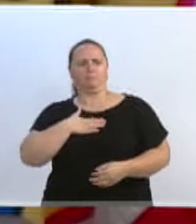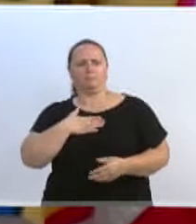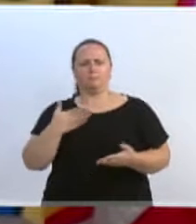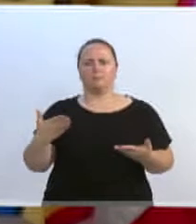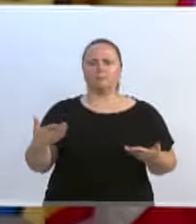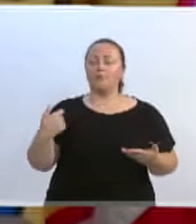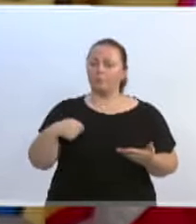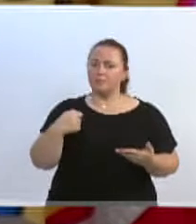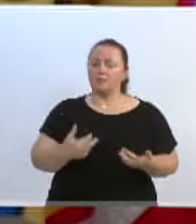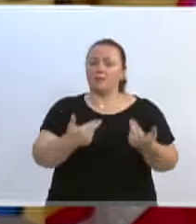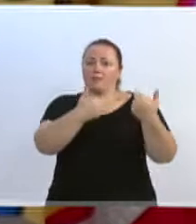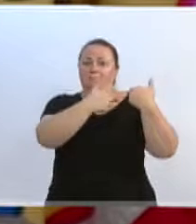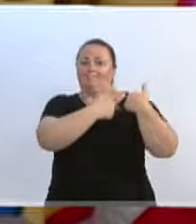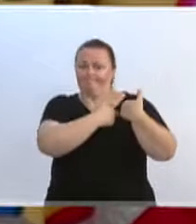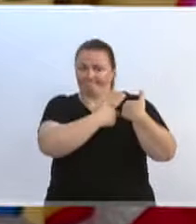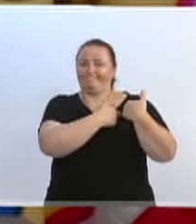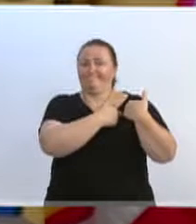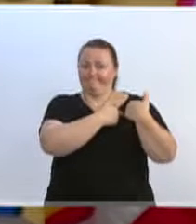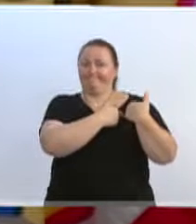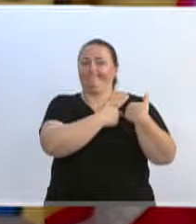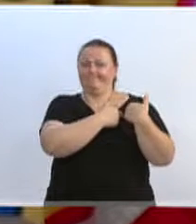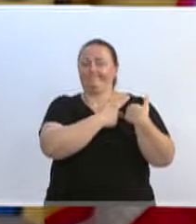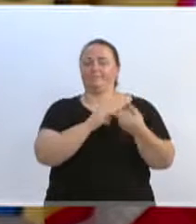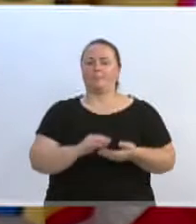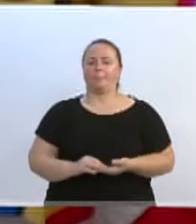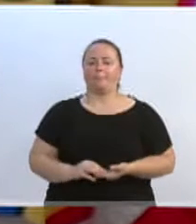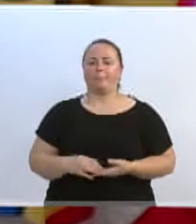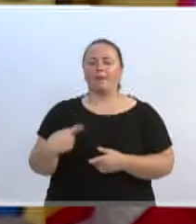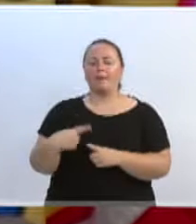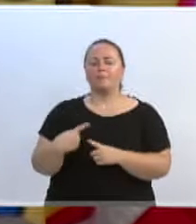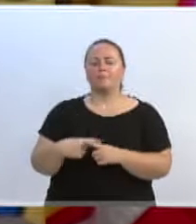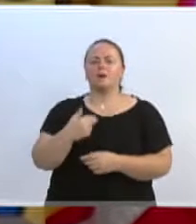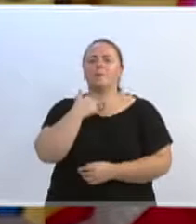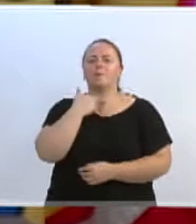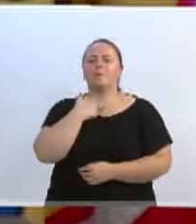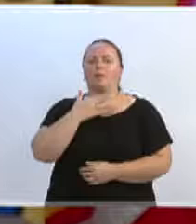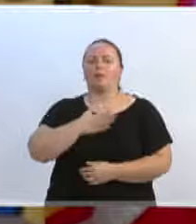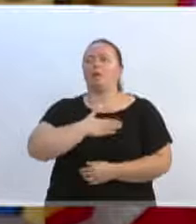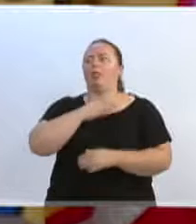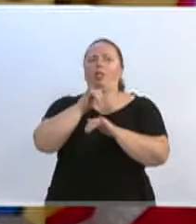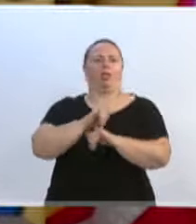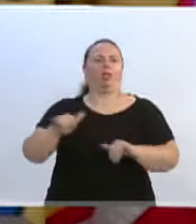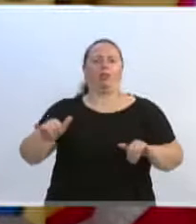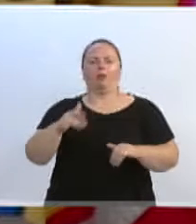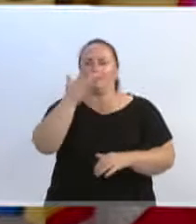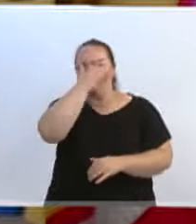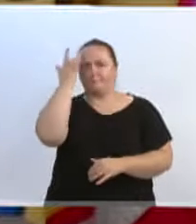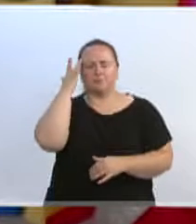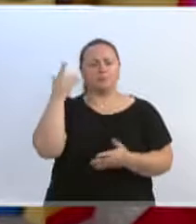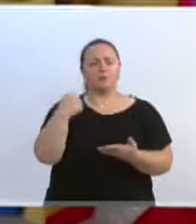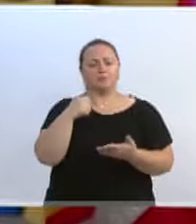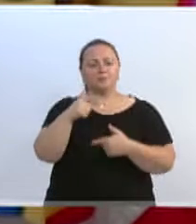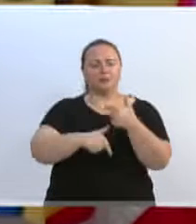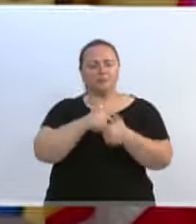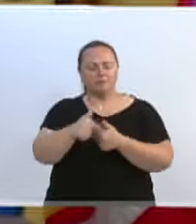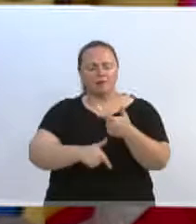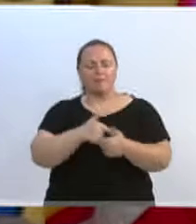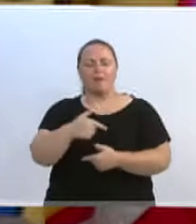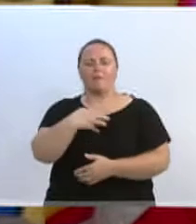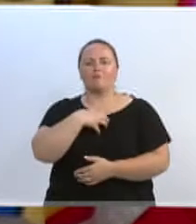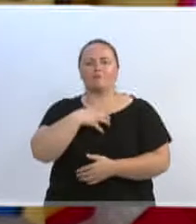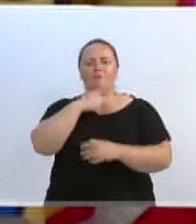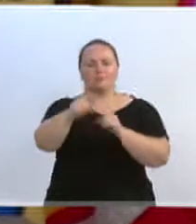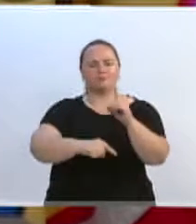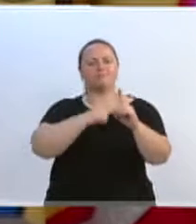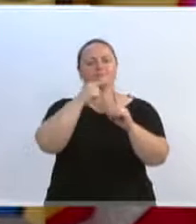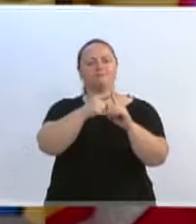pouco de responsabilidade nesses encaminhamentos para que a gente possa não assustar as pessoas e trabalhar de uma forma positiva e de uma forma que a gente tenha